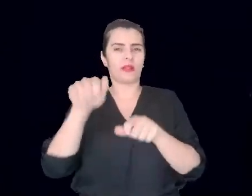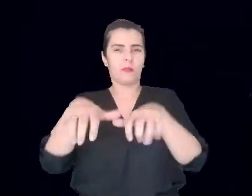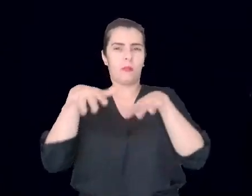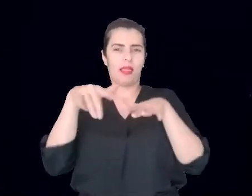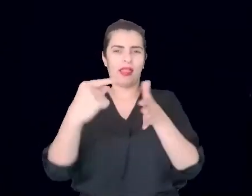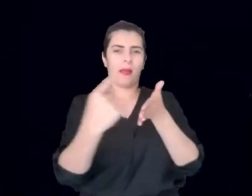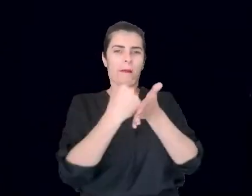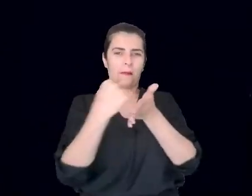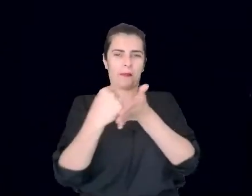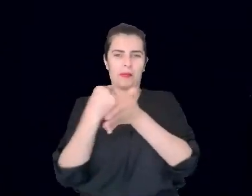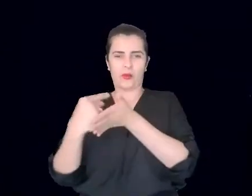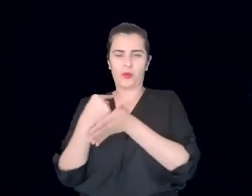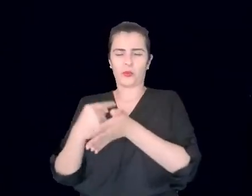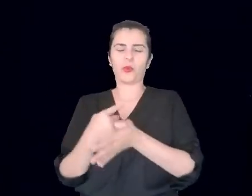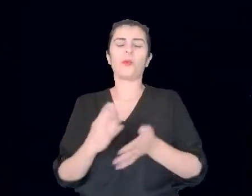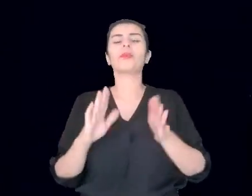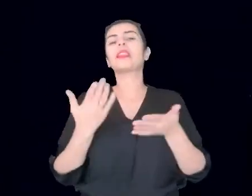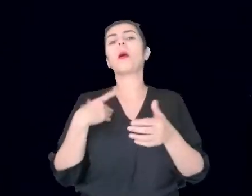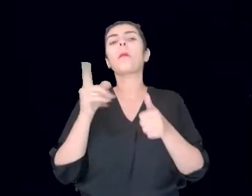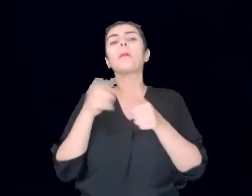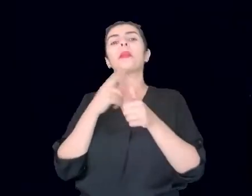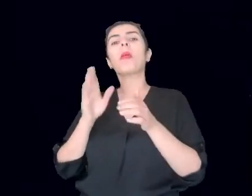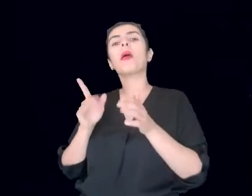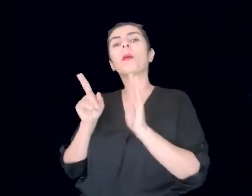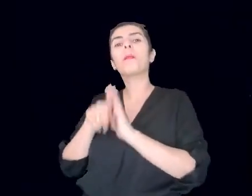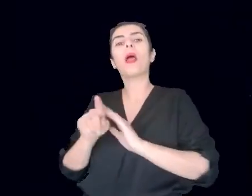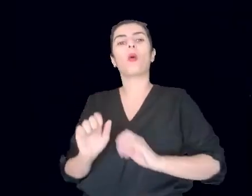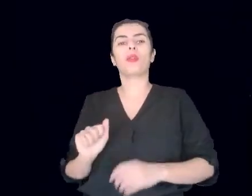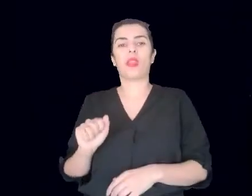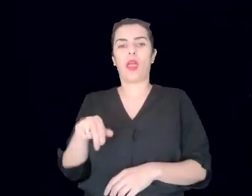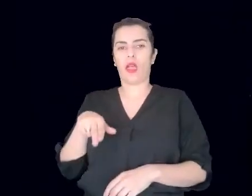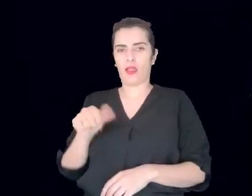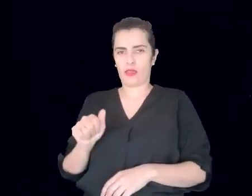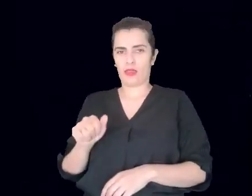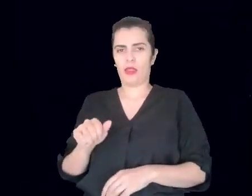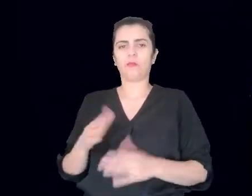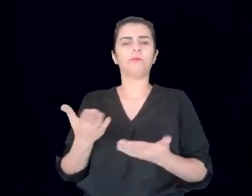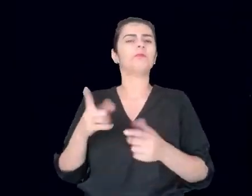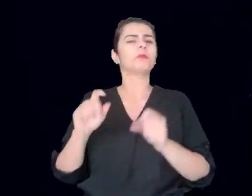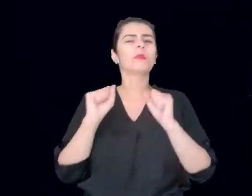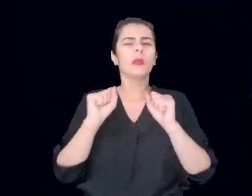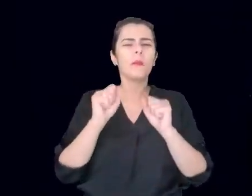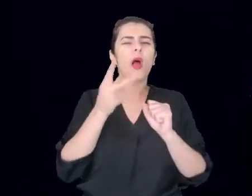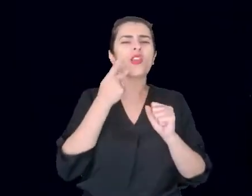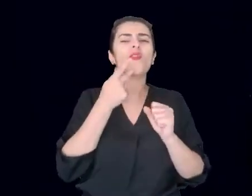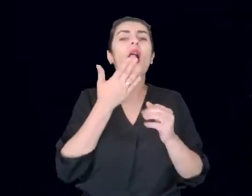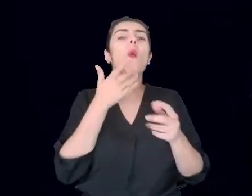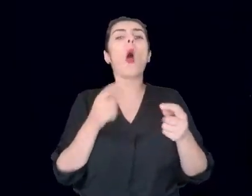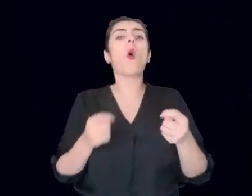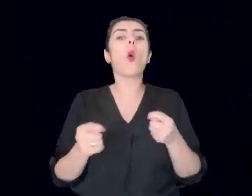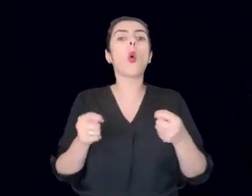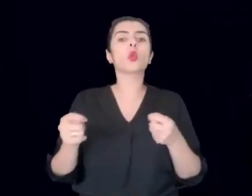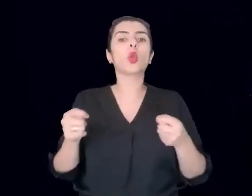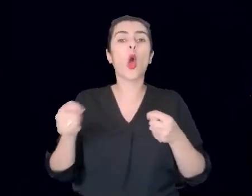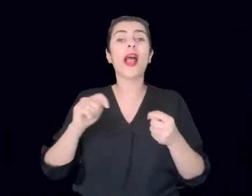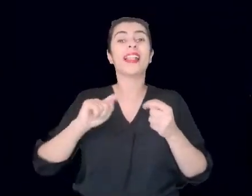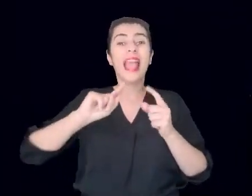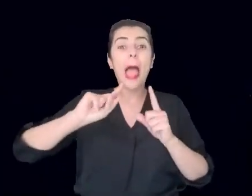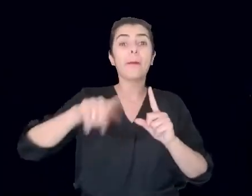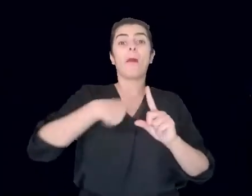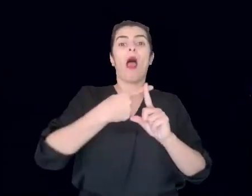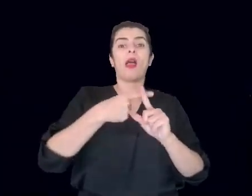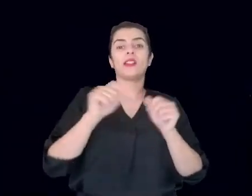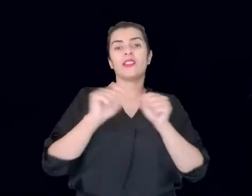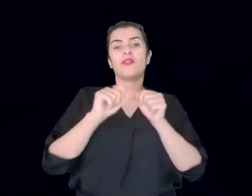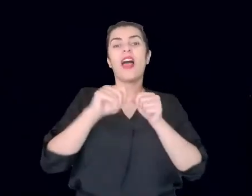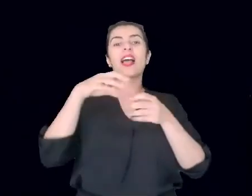é direcionada à Ana e pergunta: poderia dizer quais controles operacionais adicionais são feitos nos pátios de